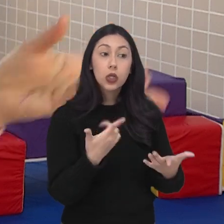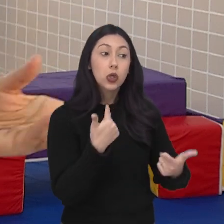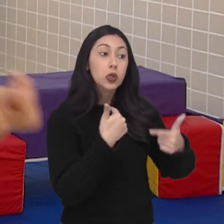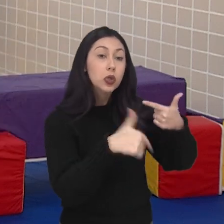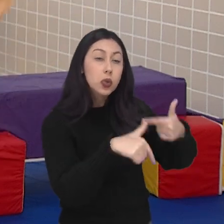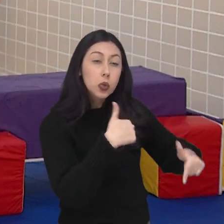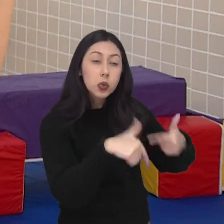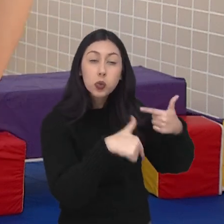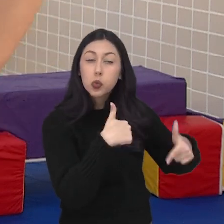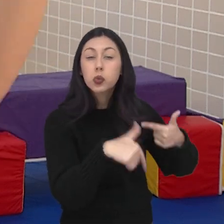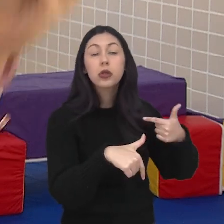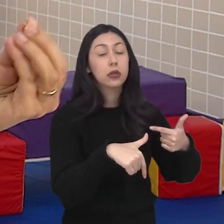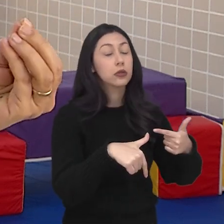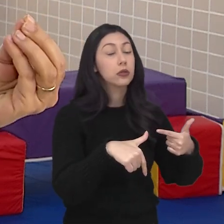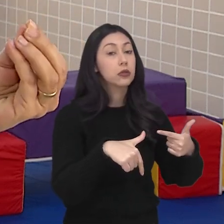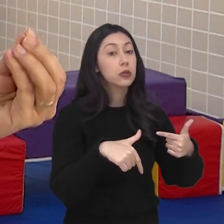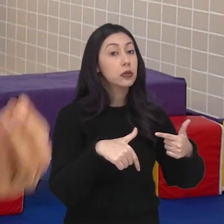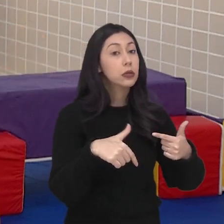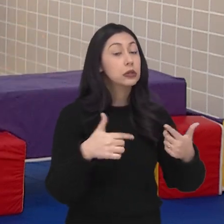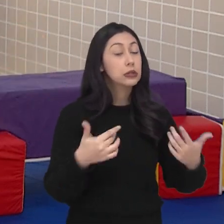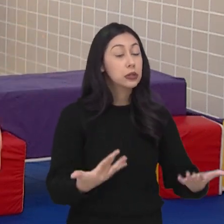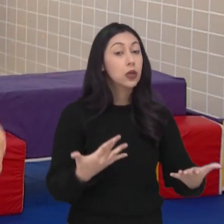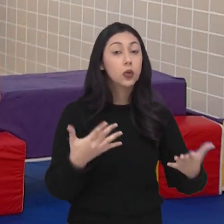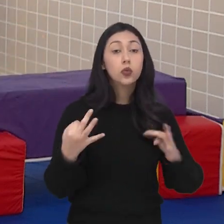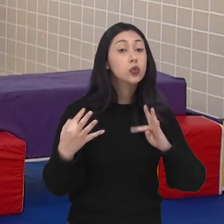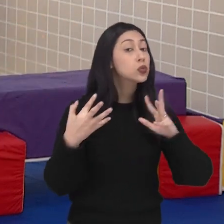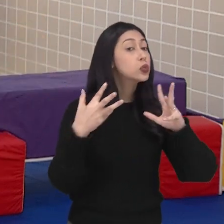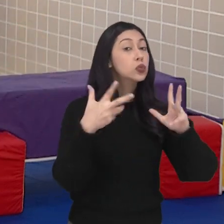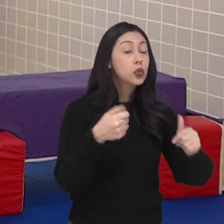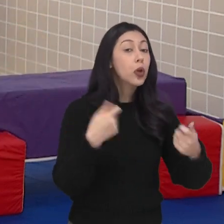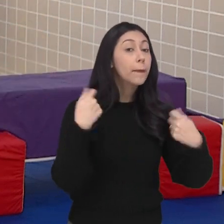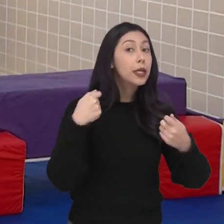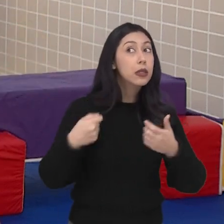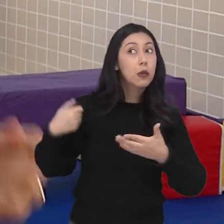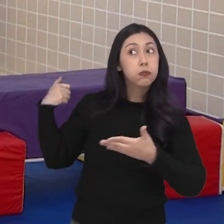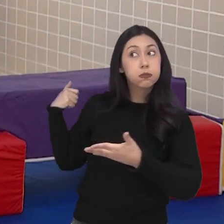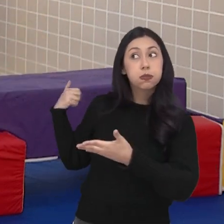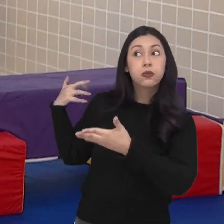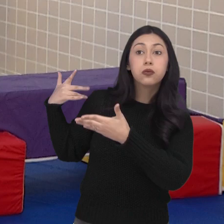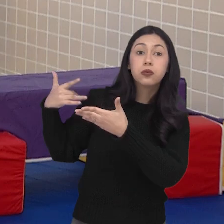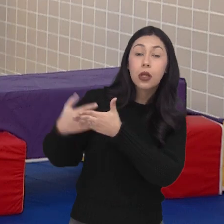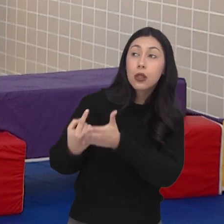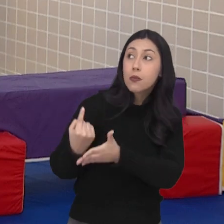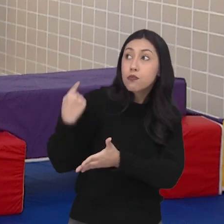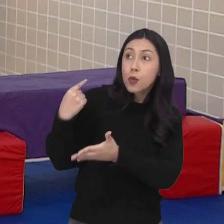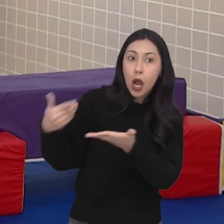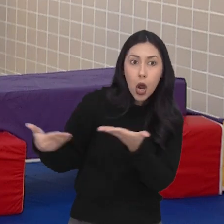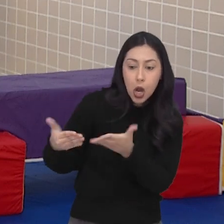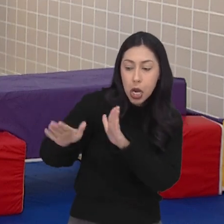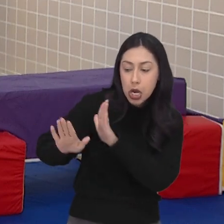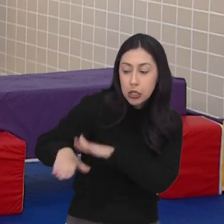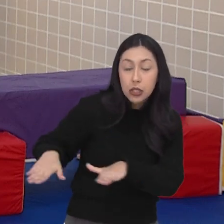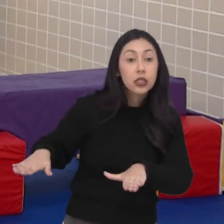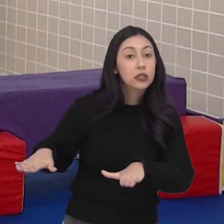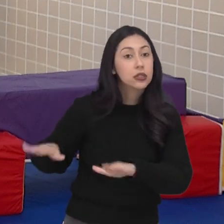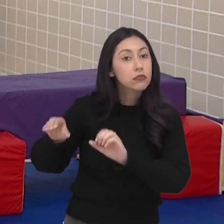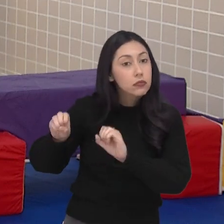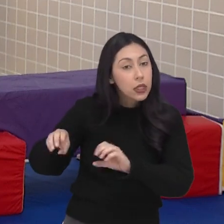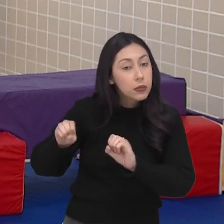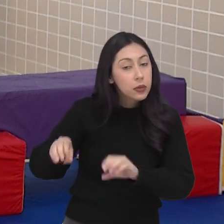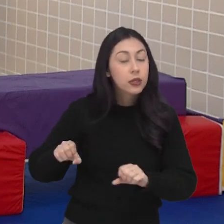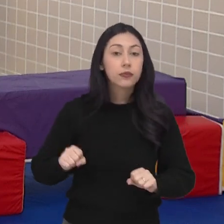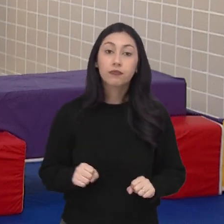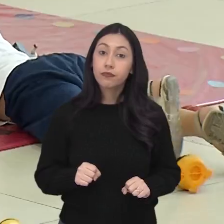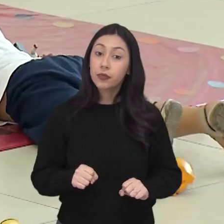numa relação de trabalho lá no futuro. Então, isso tem tudo interferência, é o agora. É agora que a gente faz